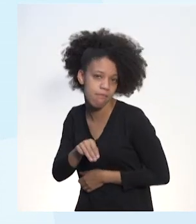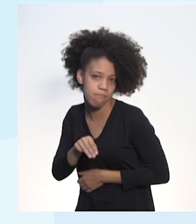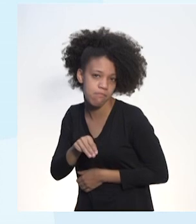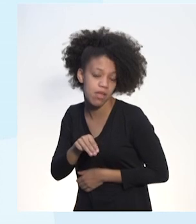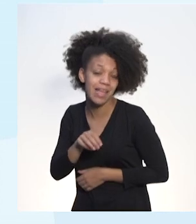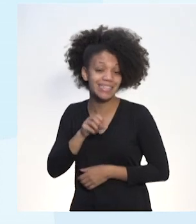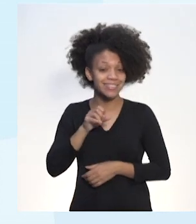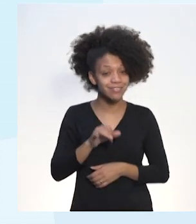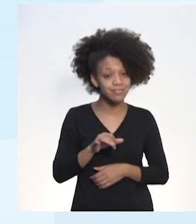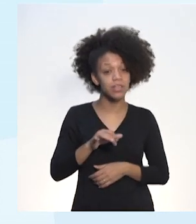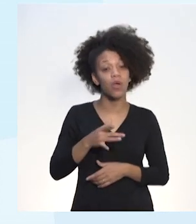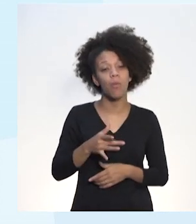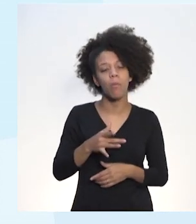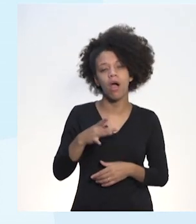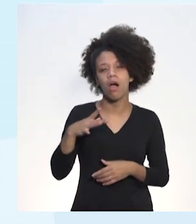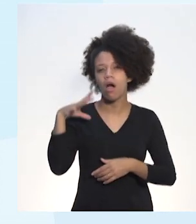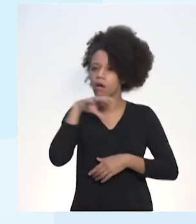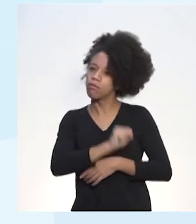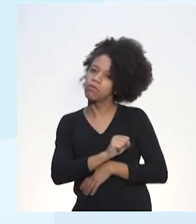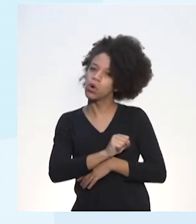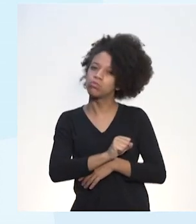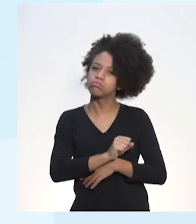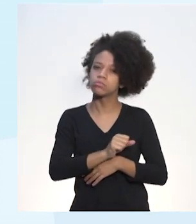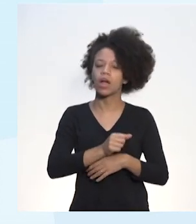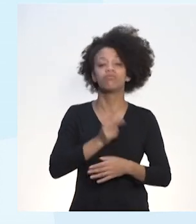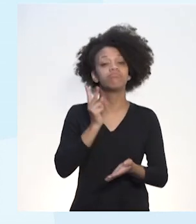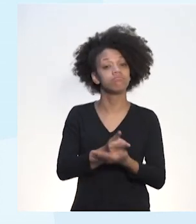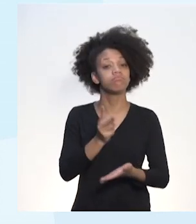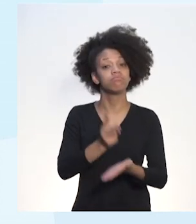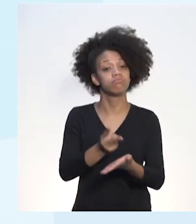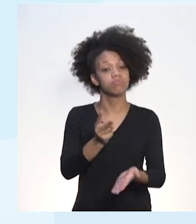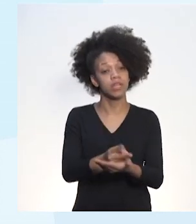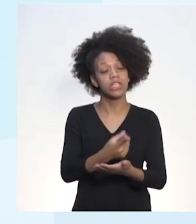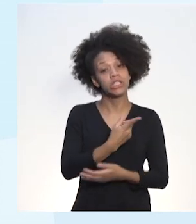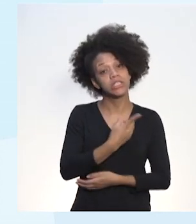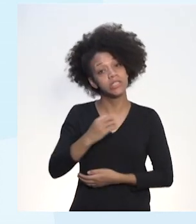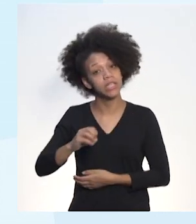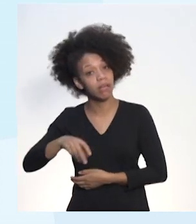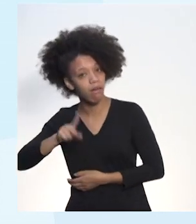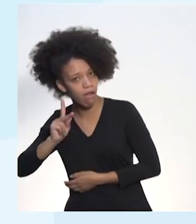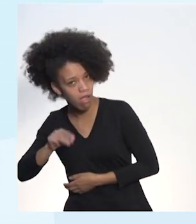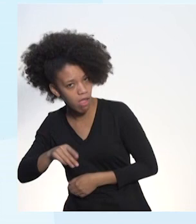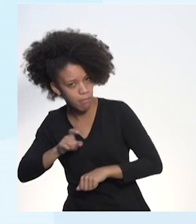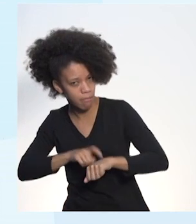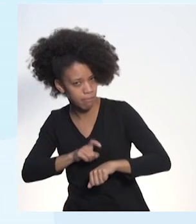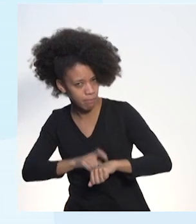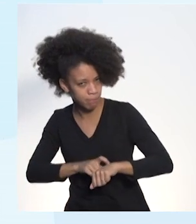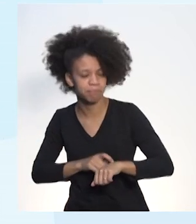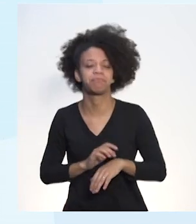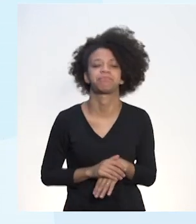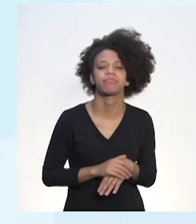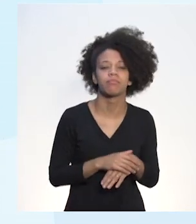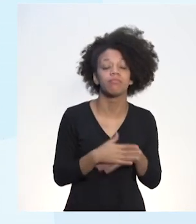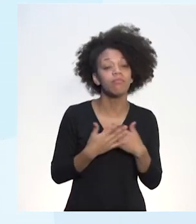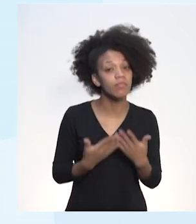se ele estiver a uma velocidade constante de 100 km por hora. Eu tenho